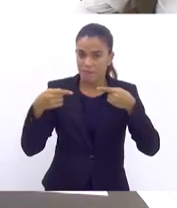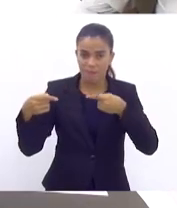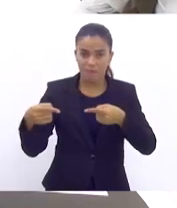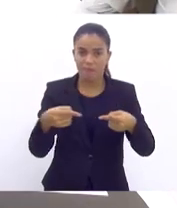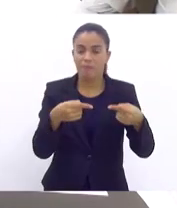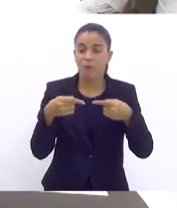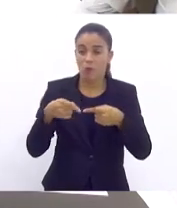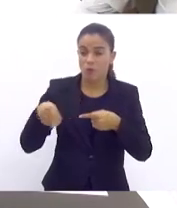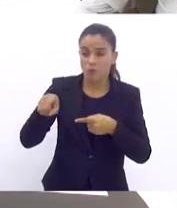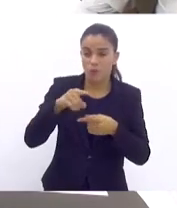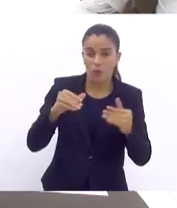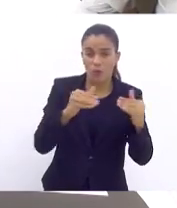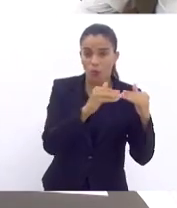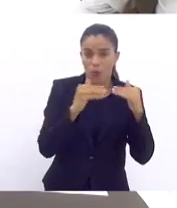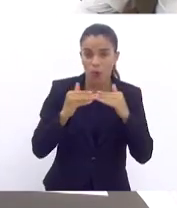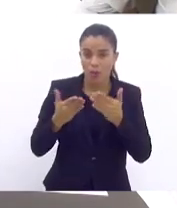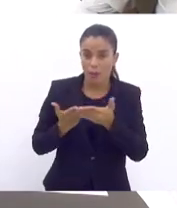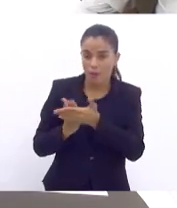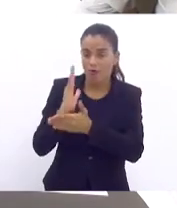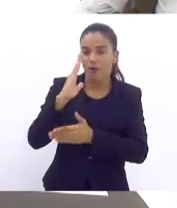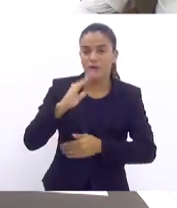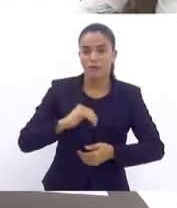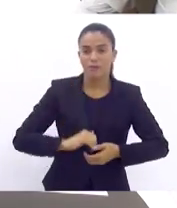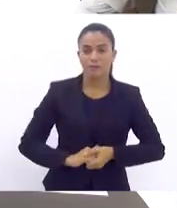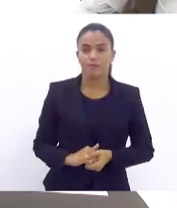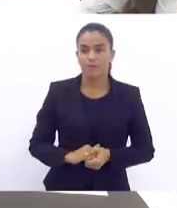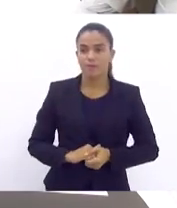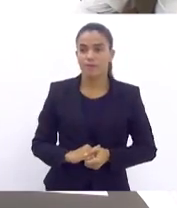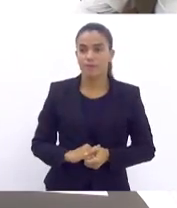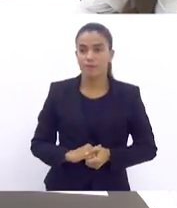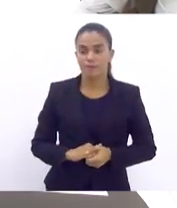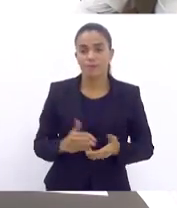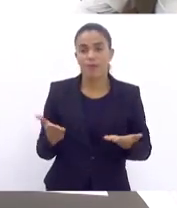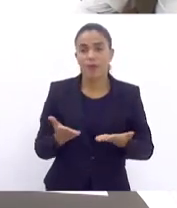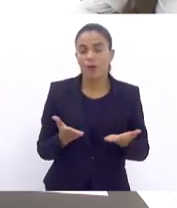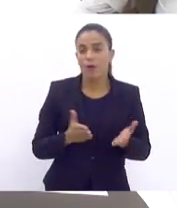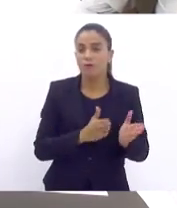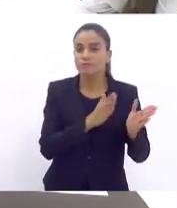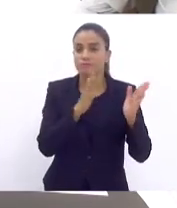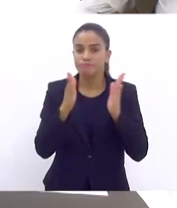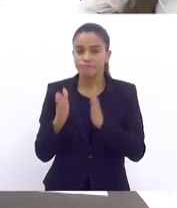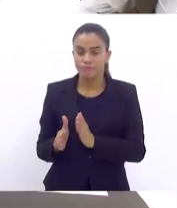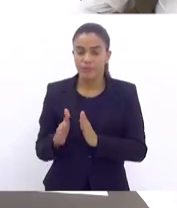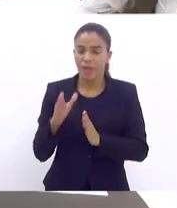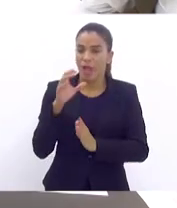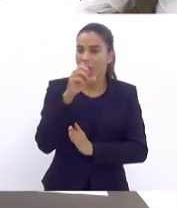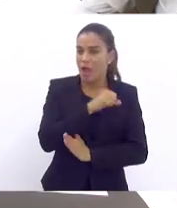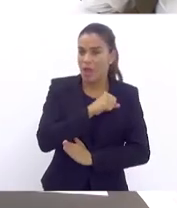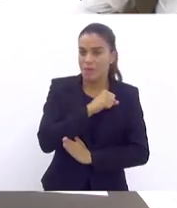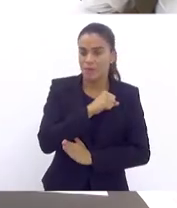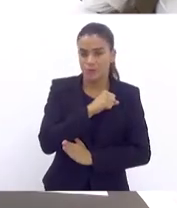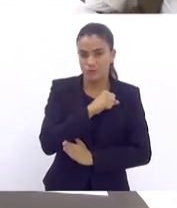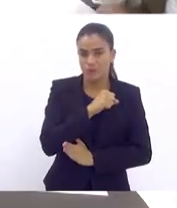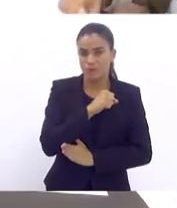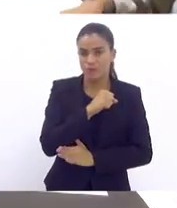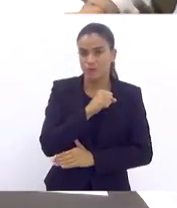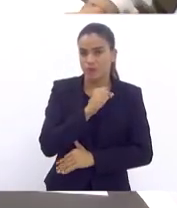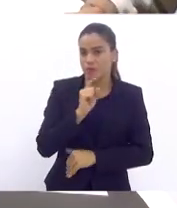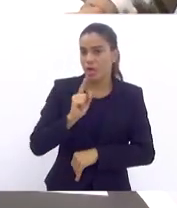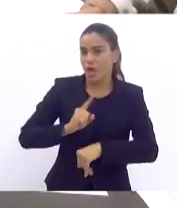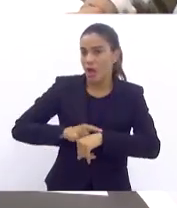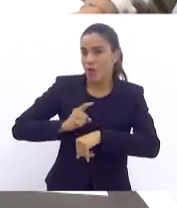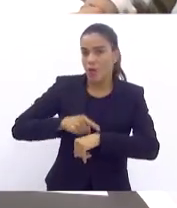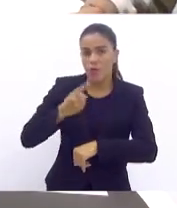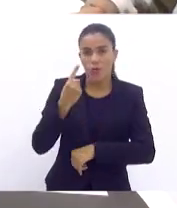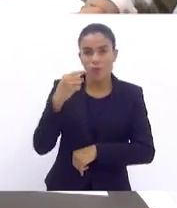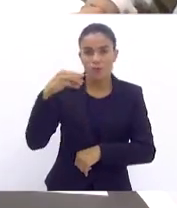senhores que aprovam permaneçam Como estão aprovado passamos agora rapidamente nesse já adentrando um